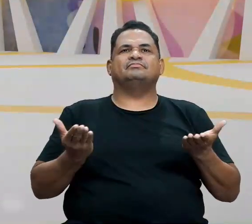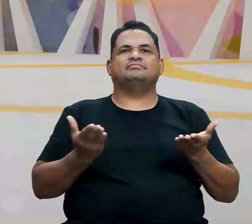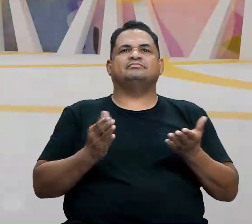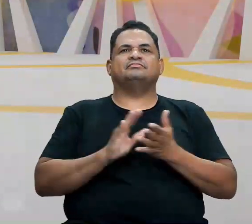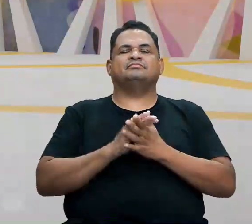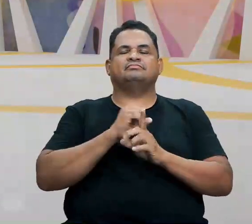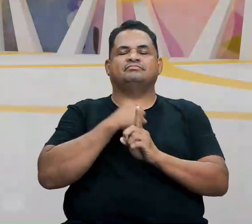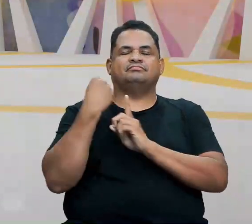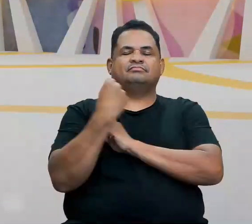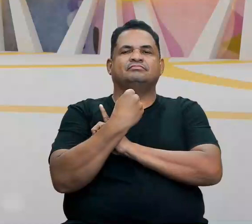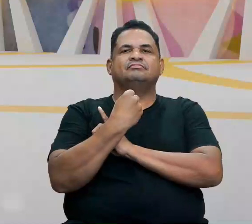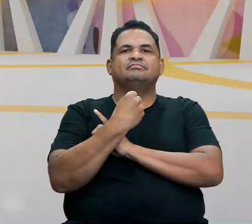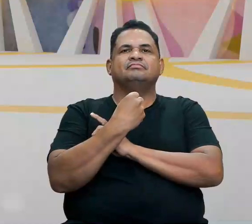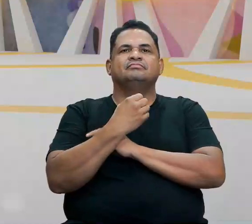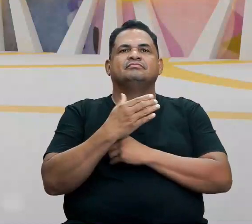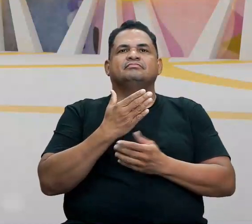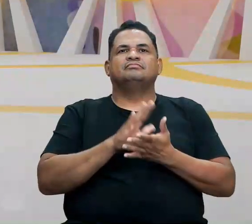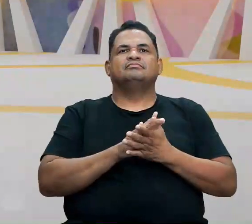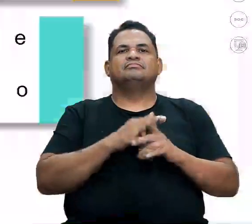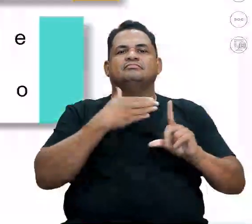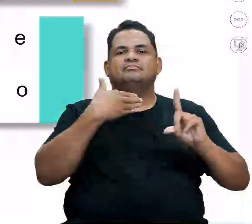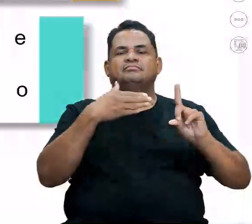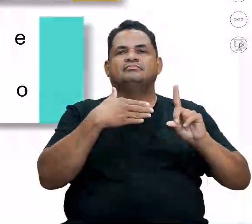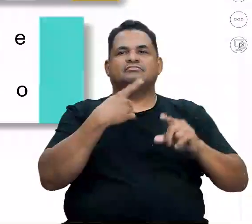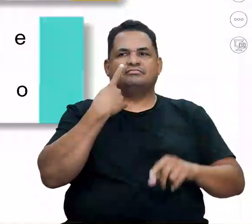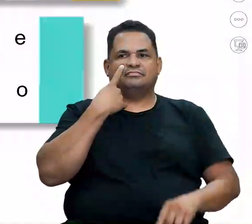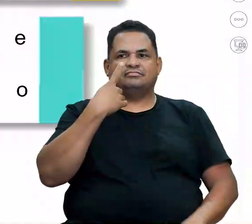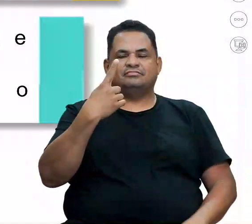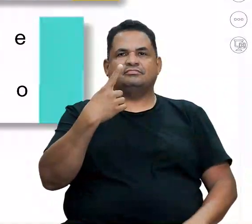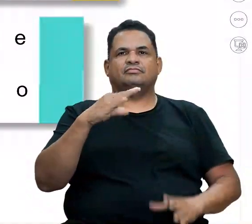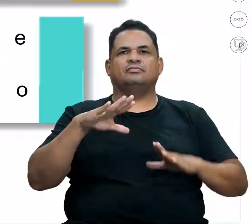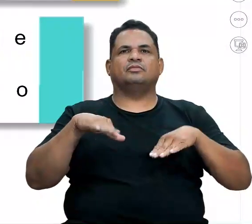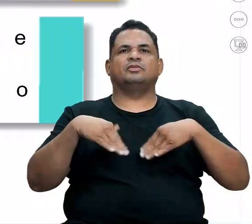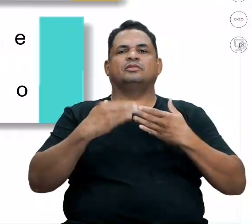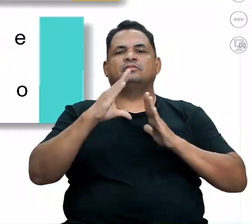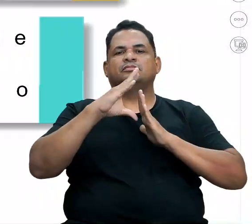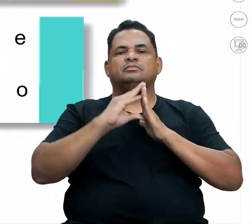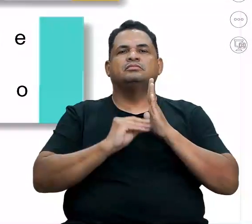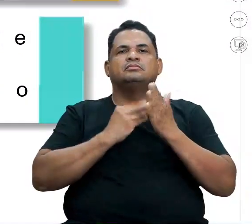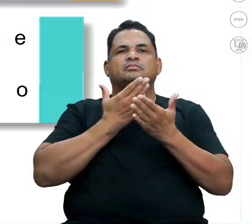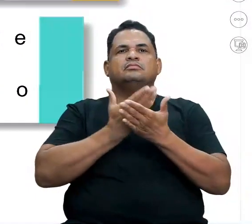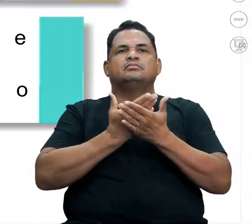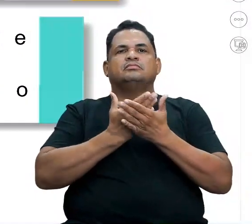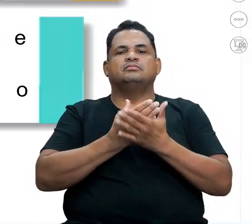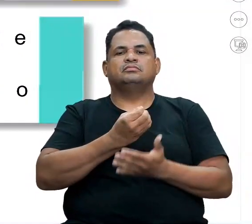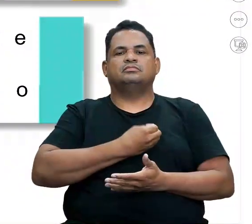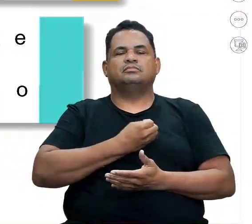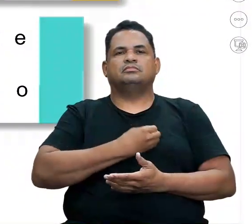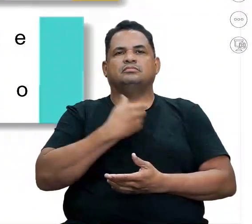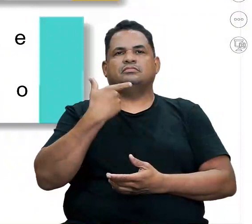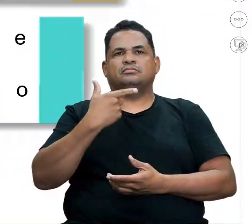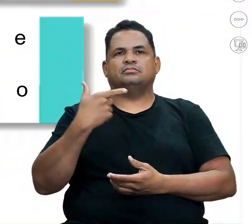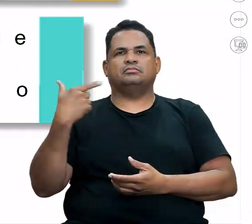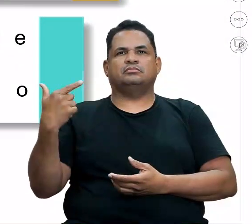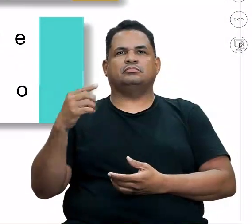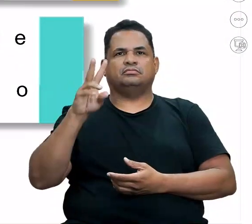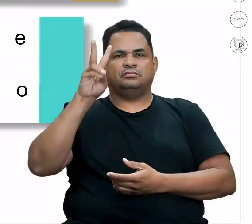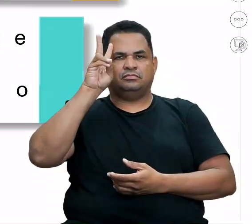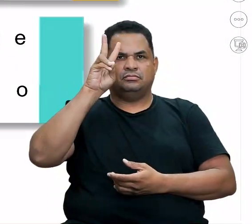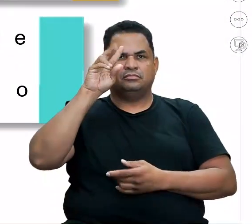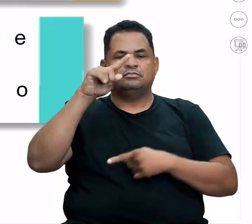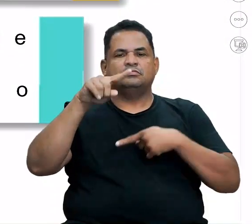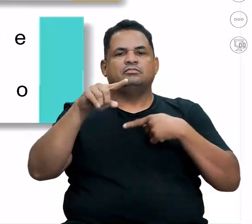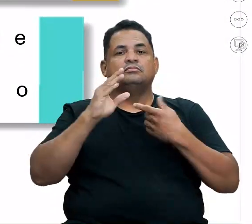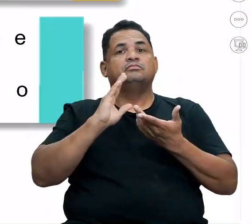Sociologia. Então, vamos ao quadro para a gente ver aí quais são os conteúdos dessa nossa aula 22. Lembrando que já a gente